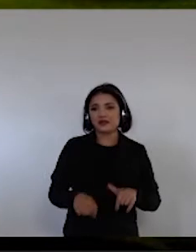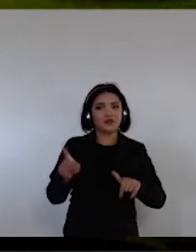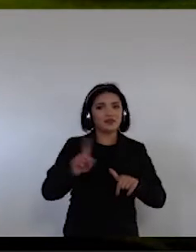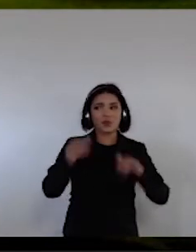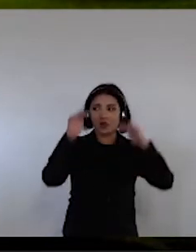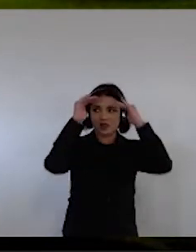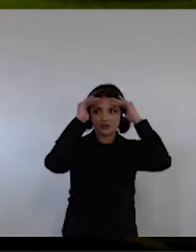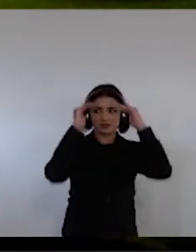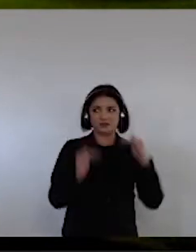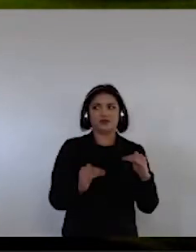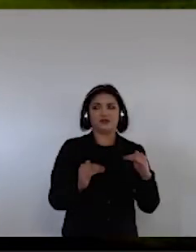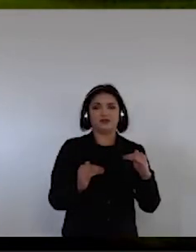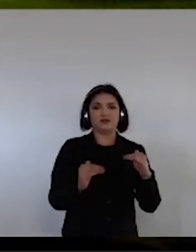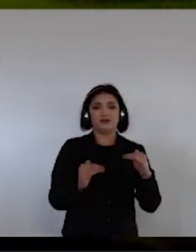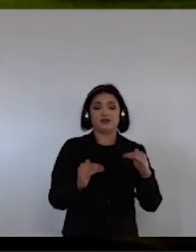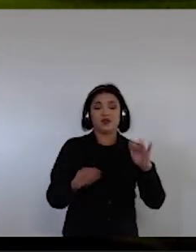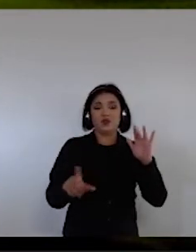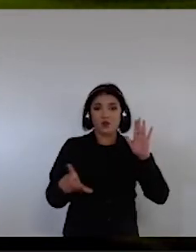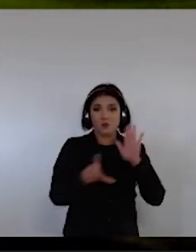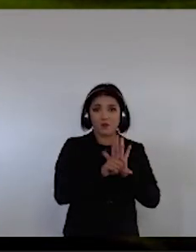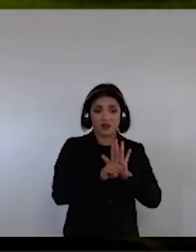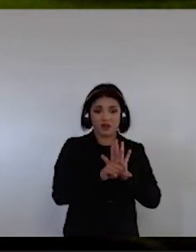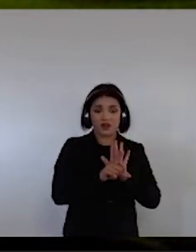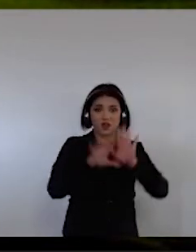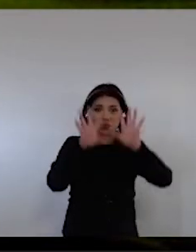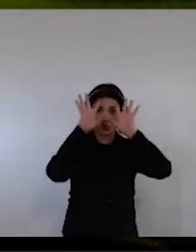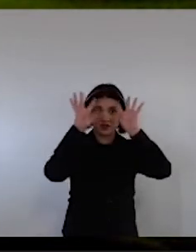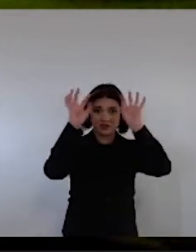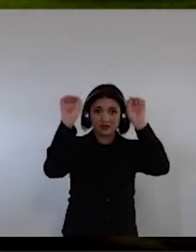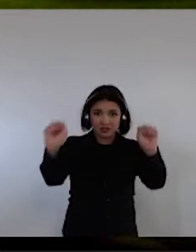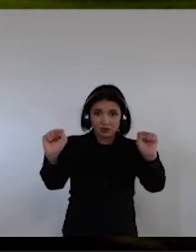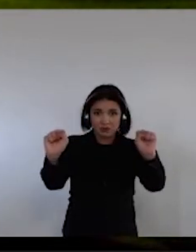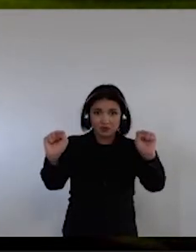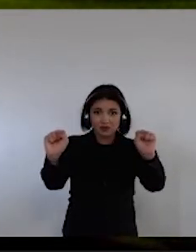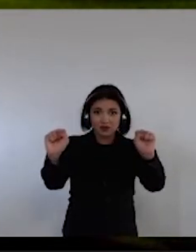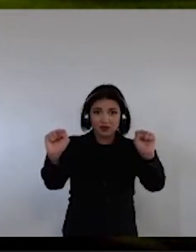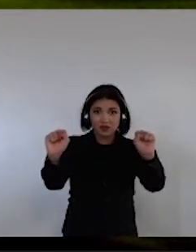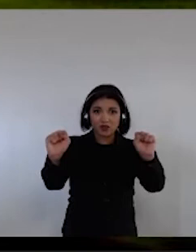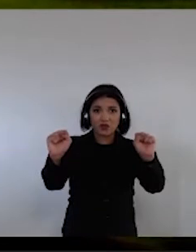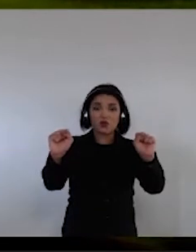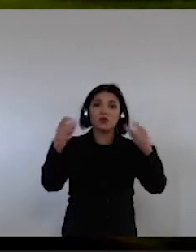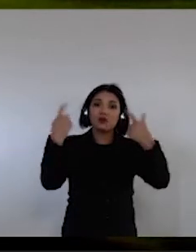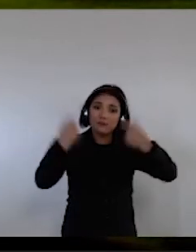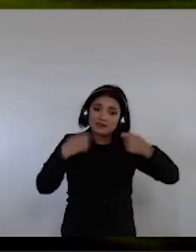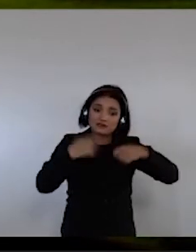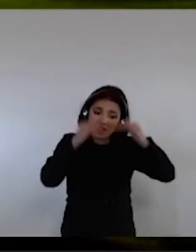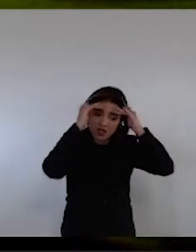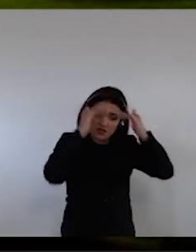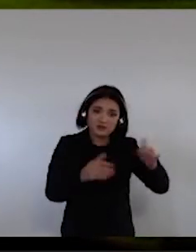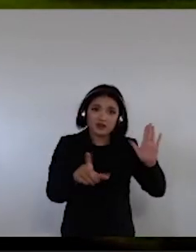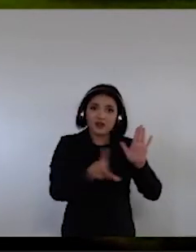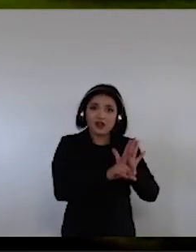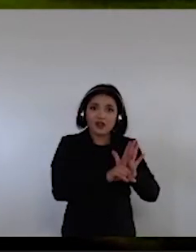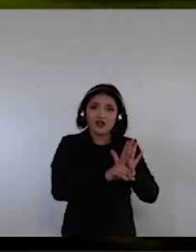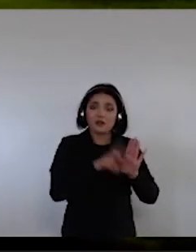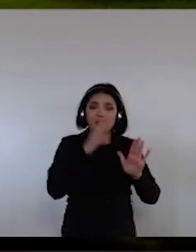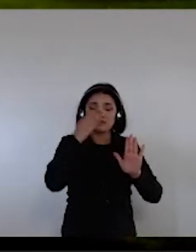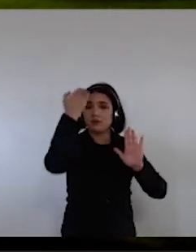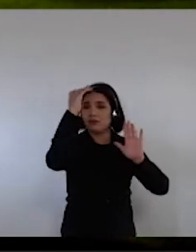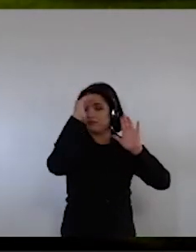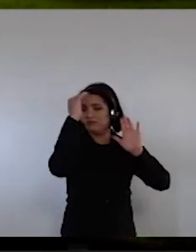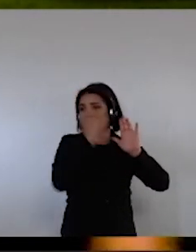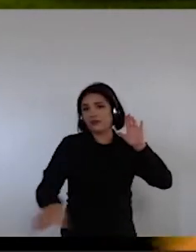manda para lá, ele responde. Desde que você consiga ter comunicação com o ministro, explicar seu caso, eu acho